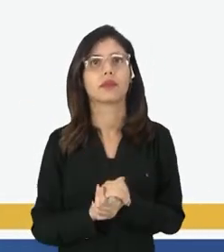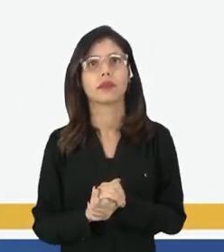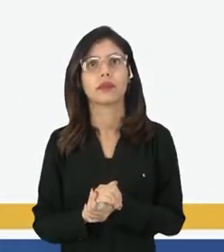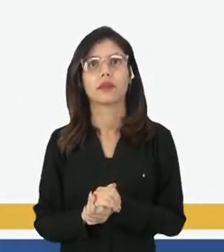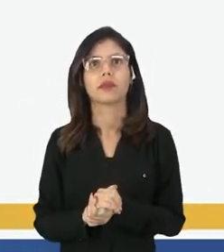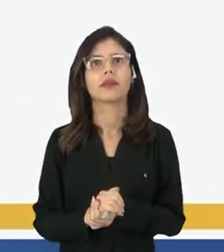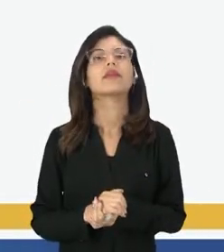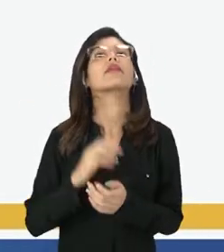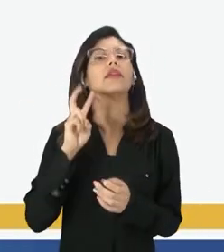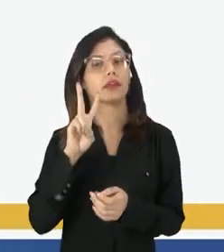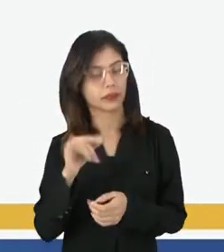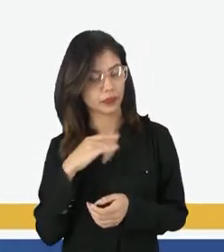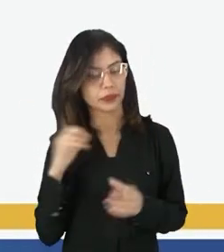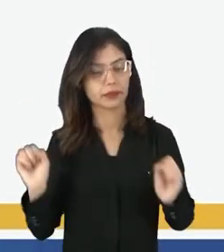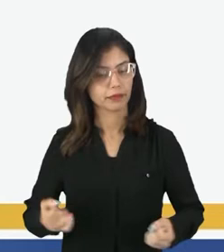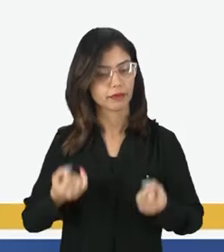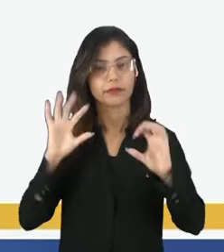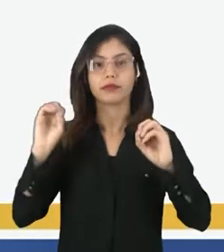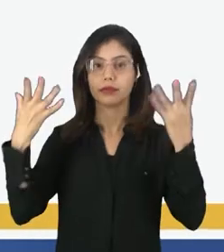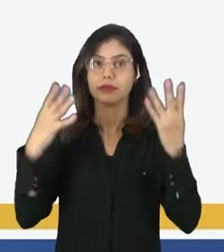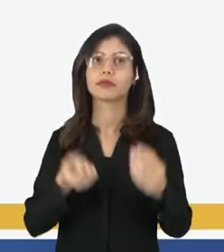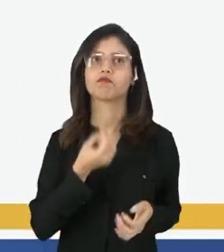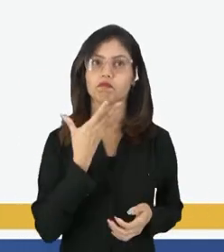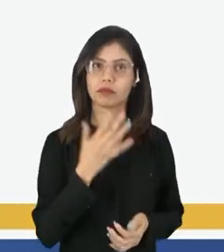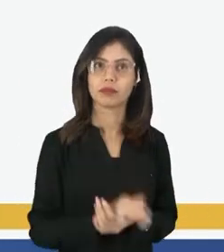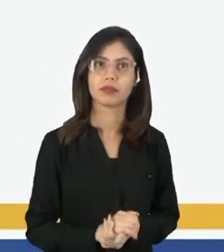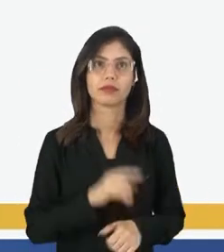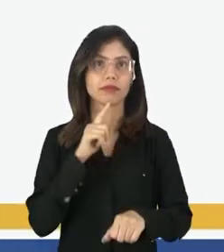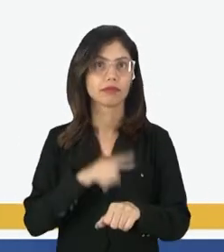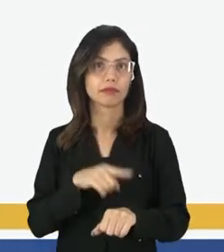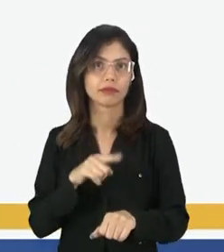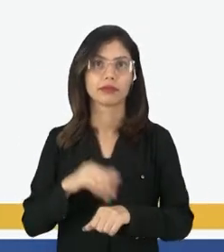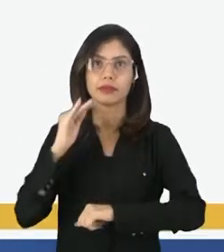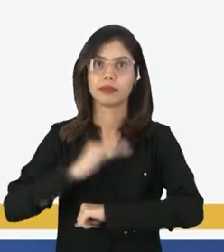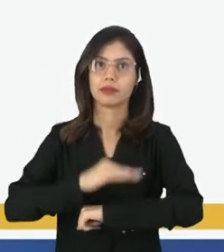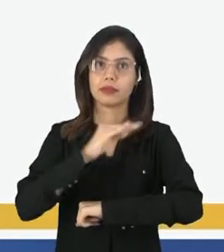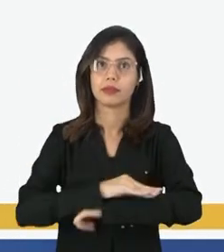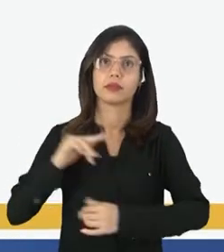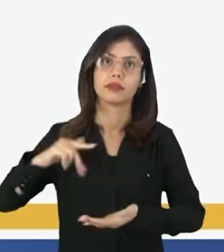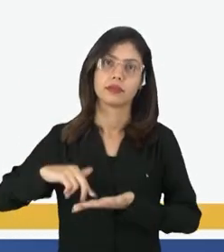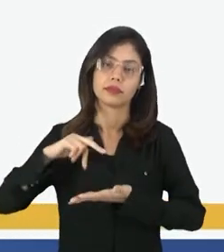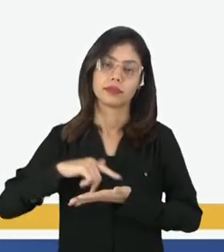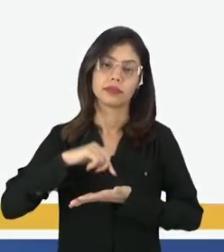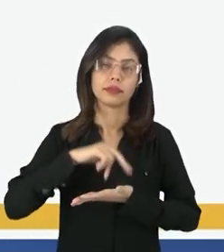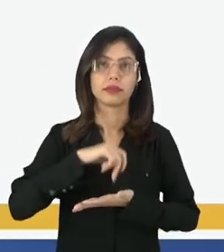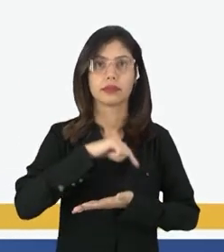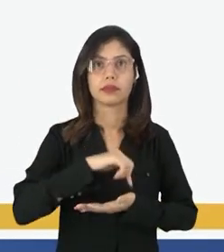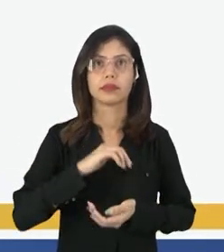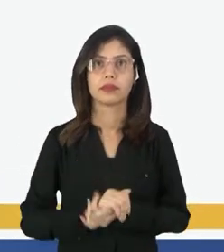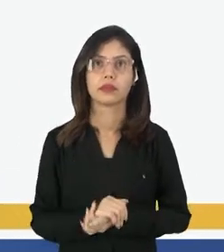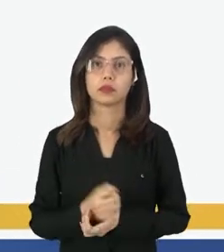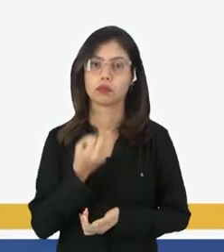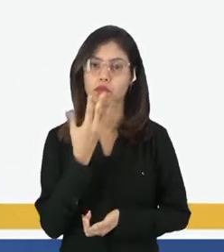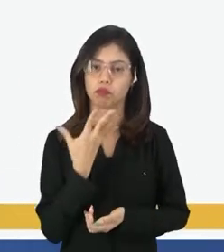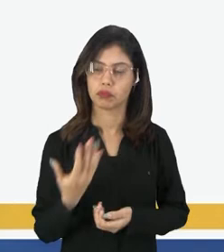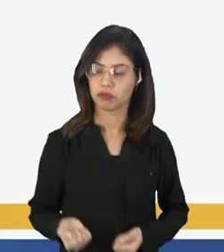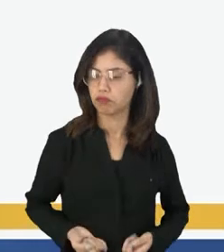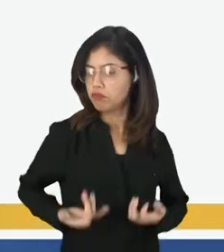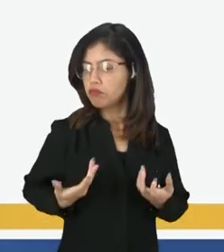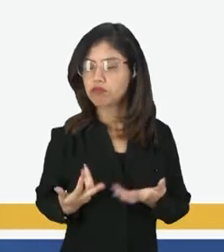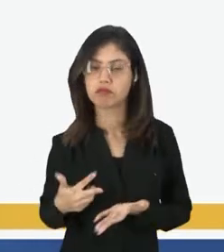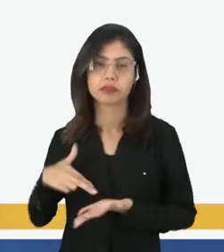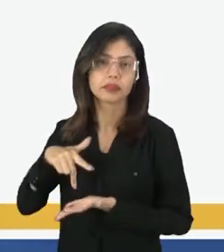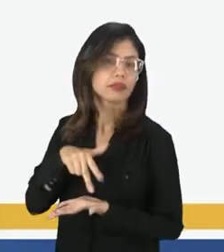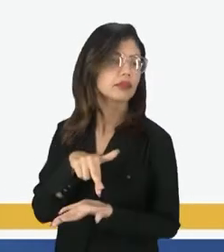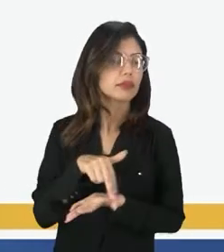foi convocada para animar a festa nesse tempo um sapo andava em pé e era muito faz